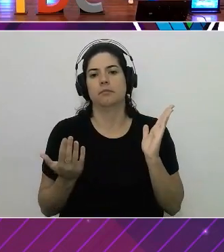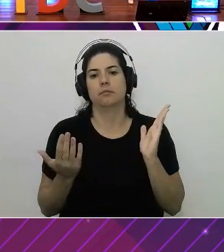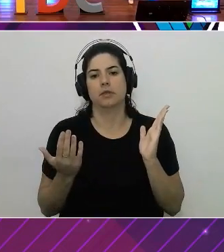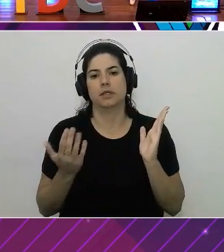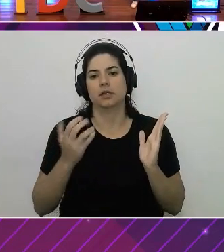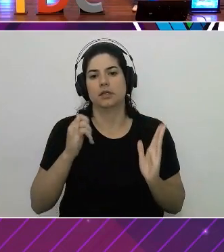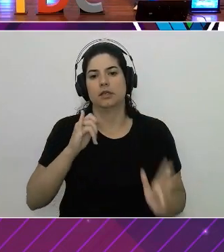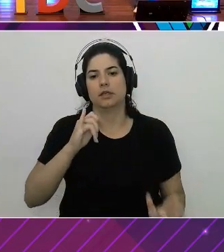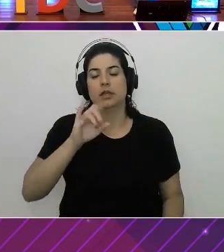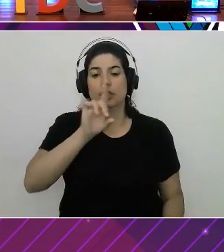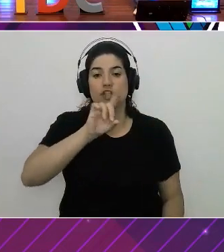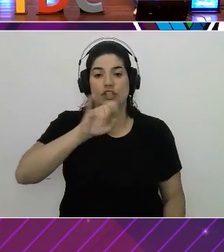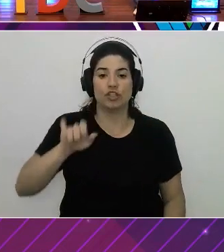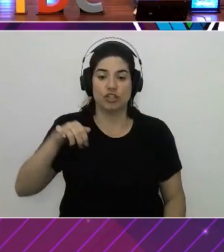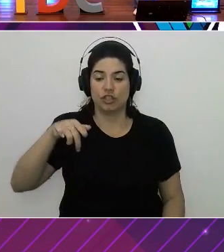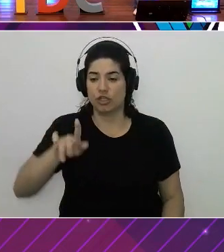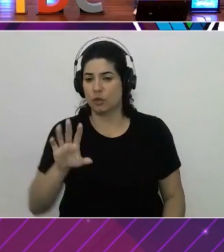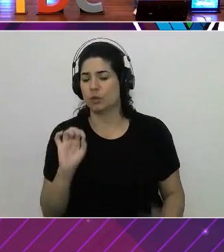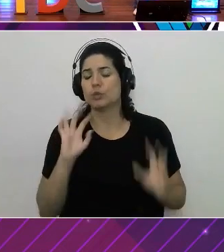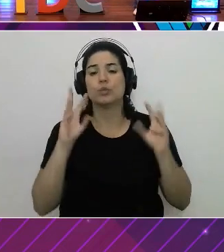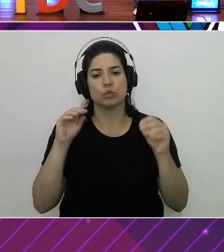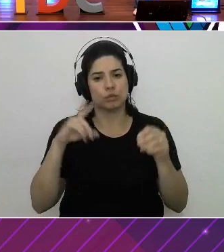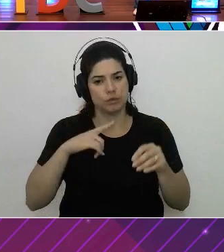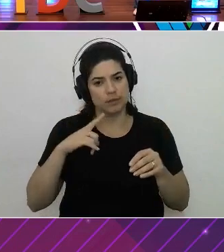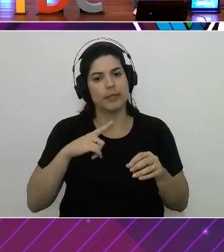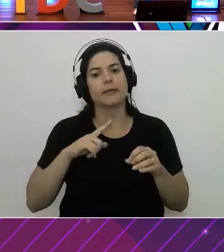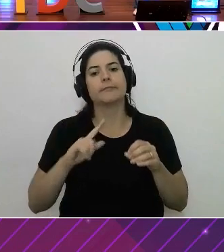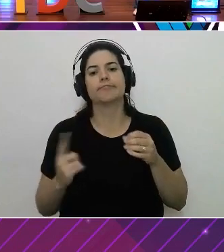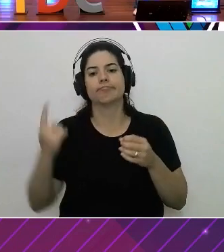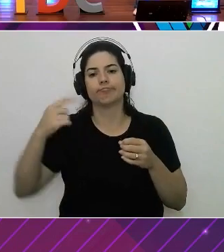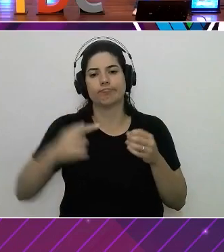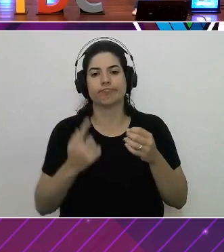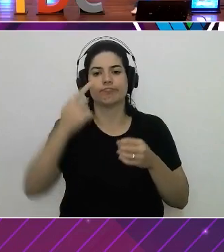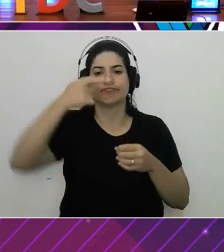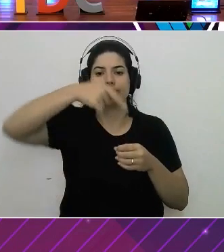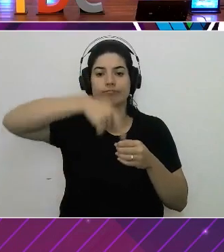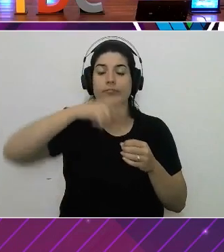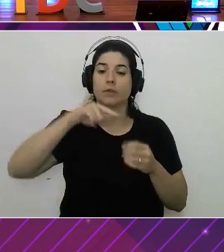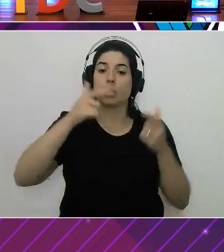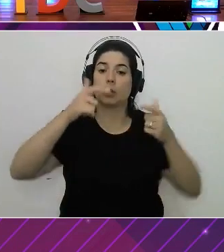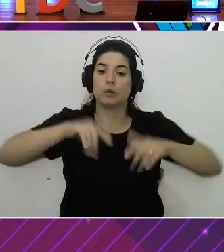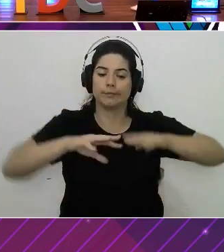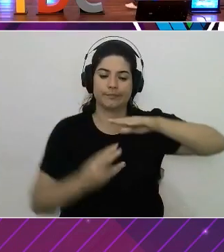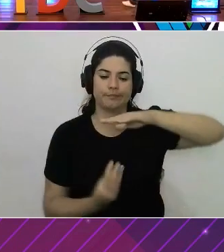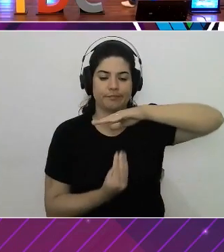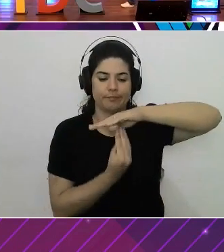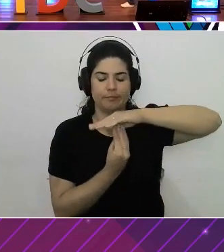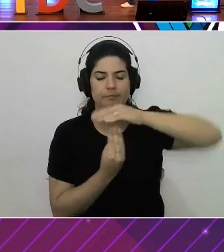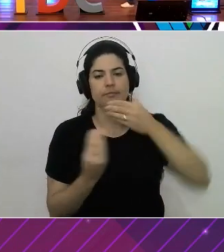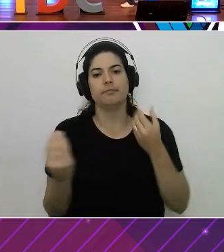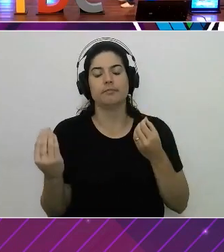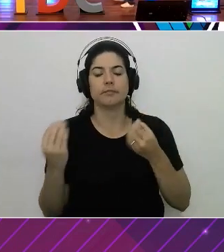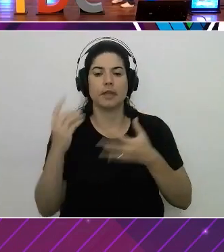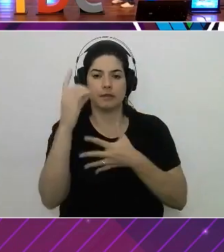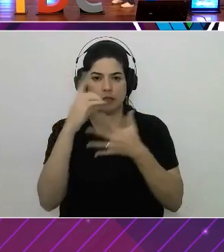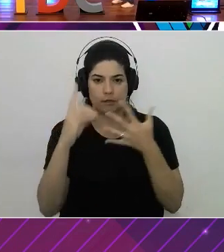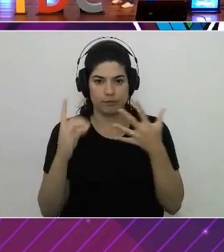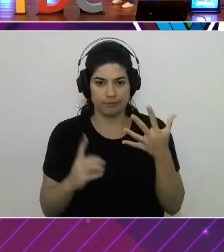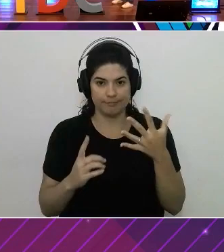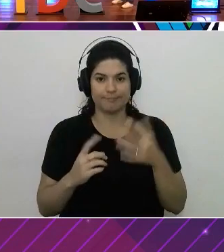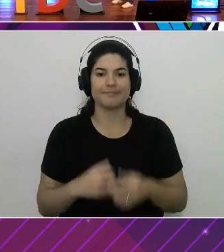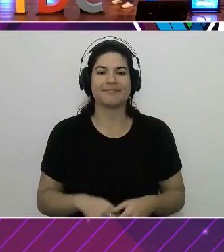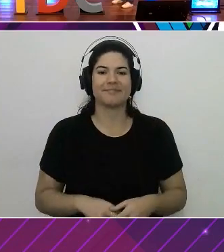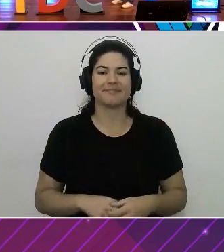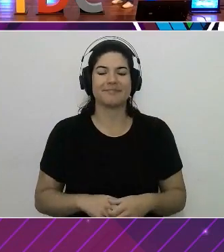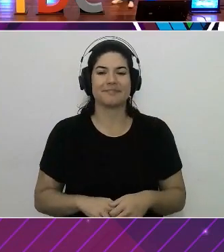Então, é muito comum a gente ter o MySQL como repositórios de dados, tá? E a Oracle, dentro da nossa nuvem,